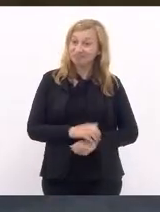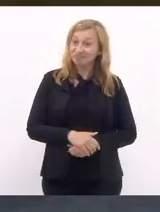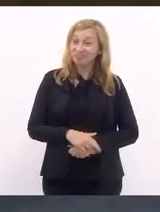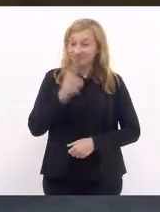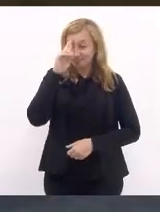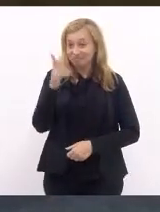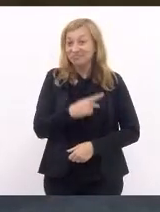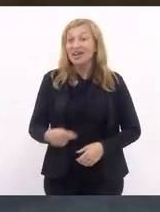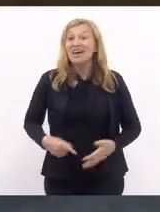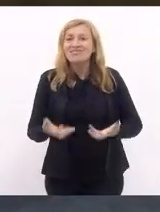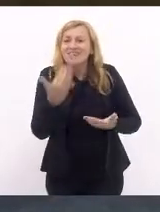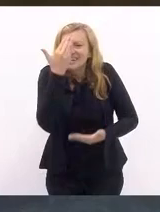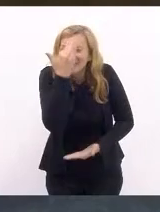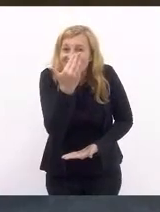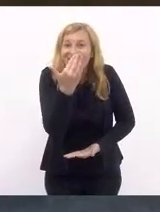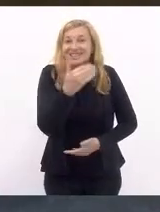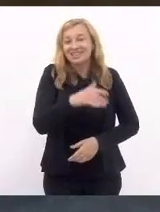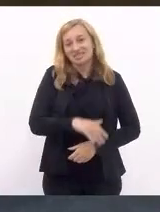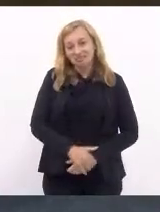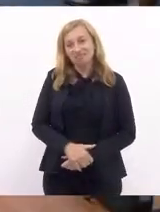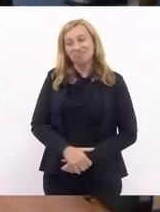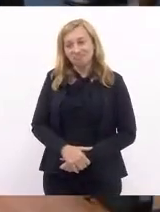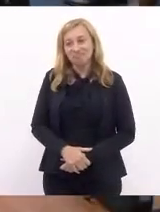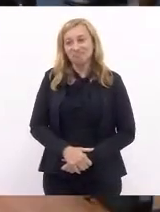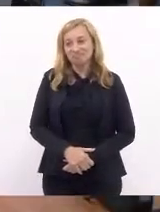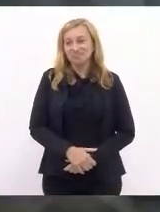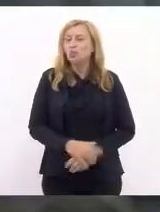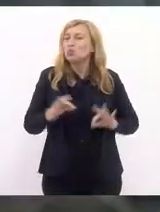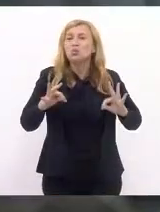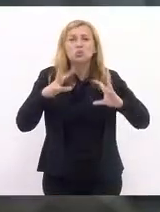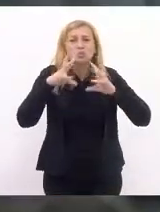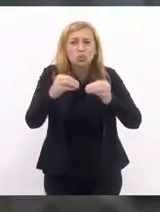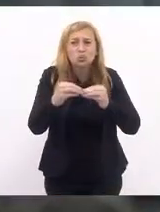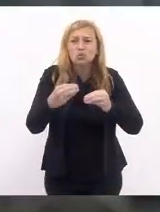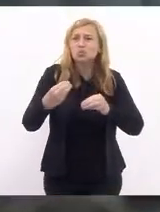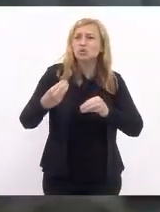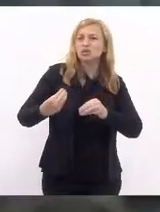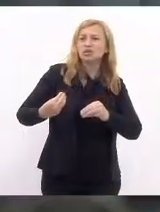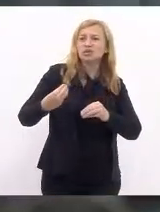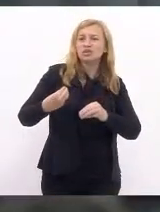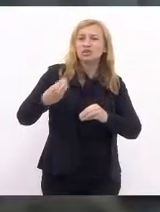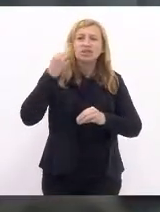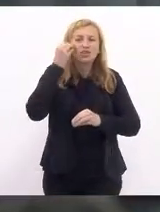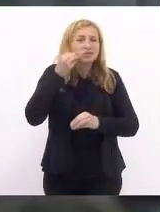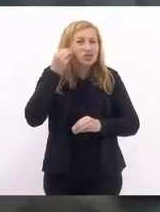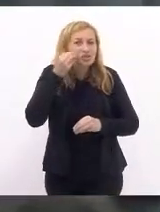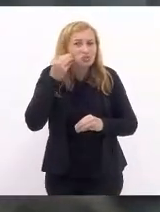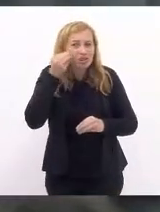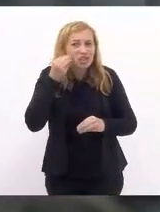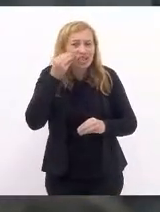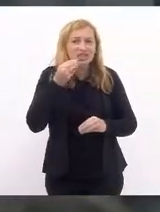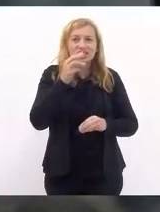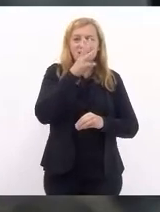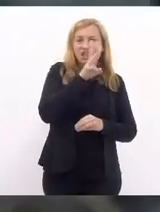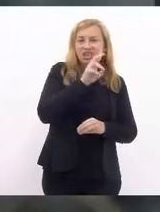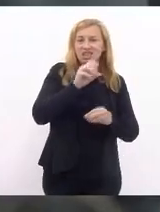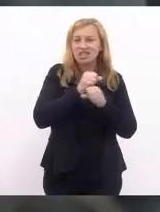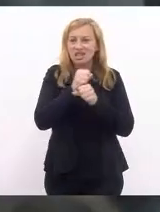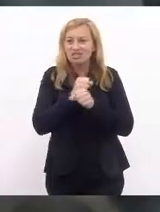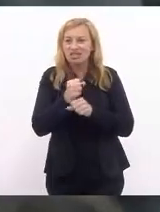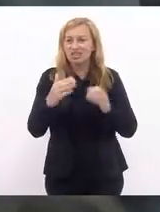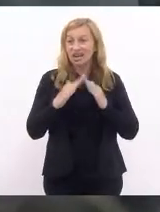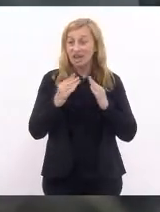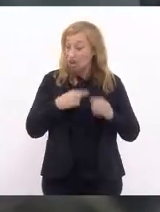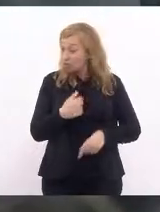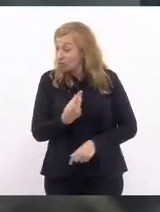quero agradecer do fundo do meu coração de tudo que Vivi durante esses três anos nessa casa e eu